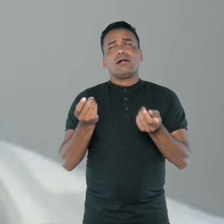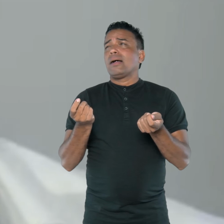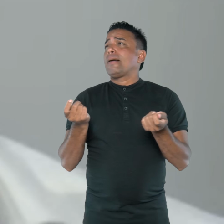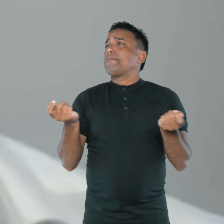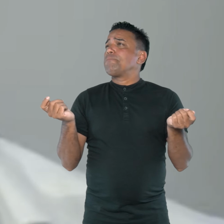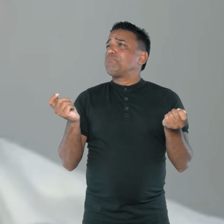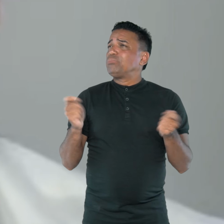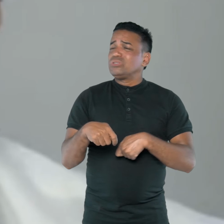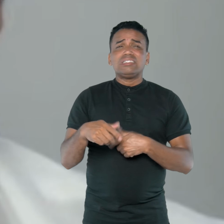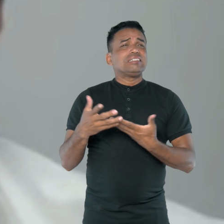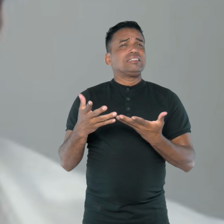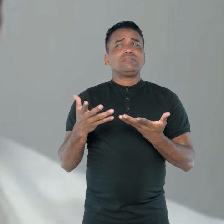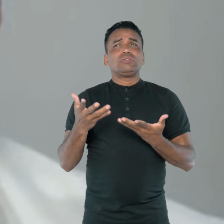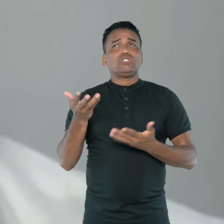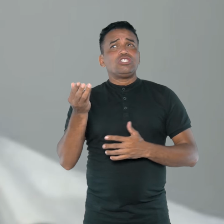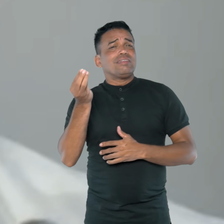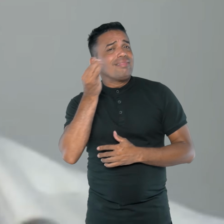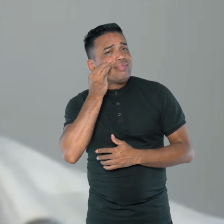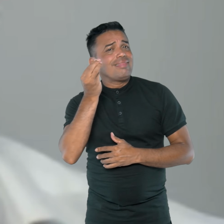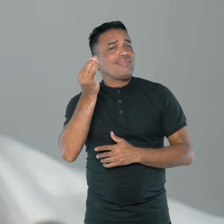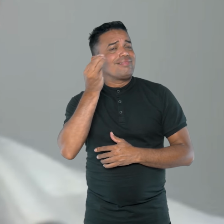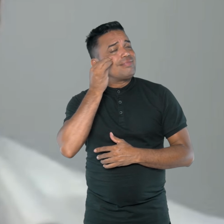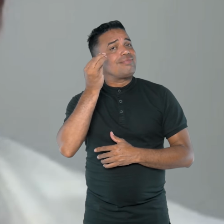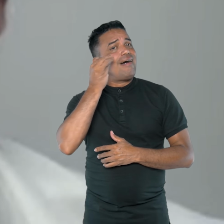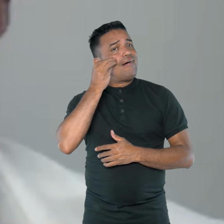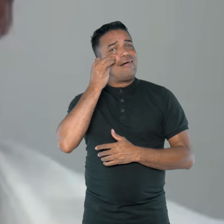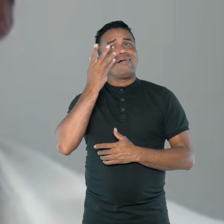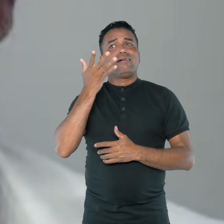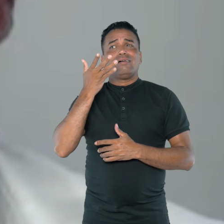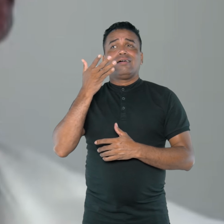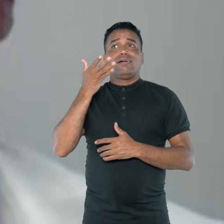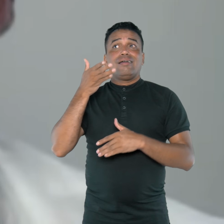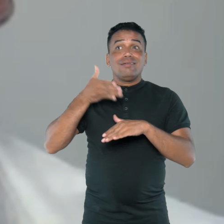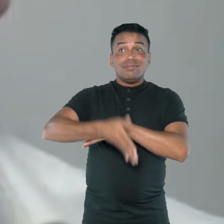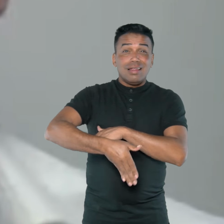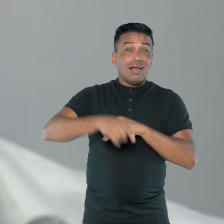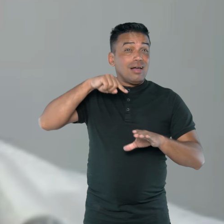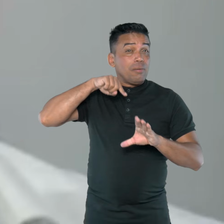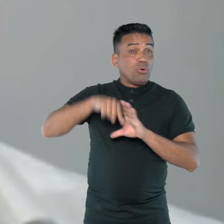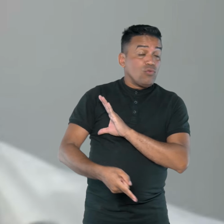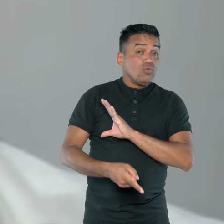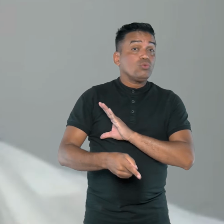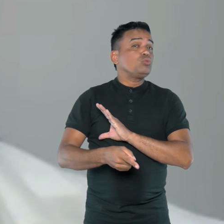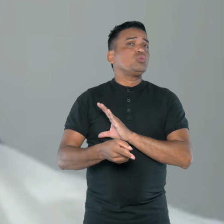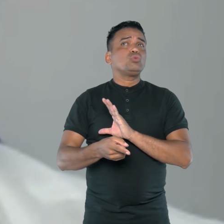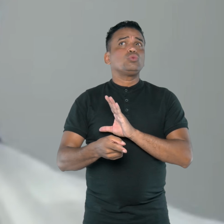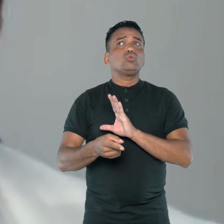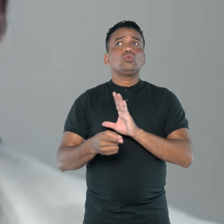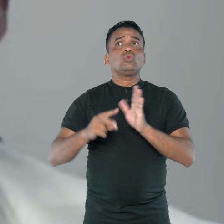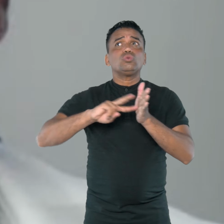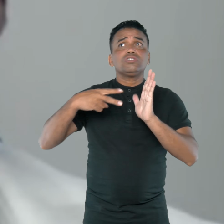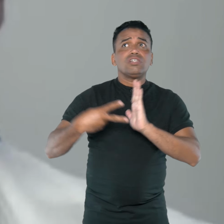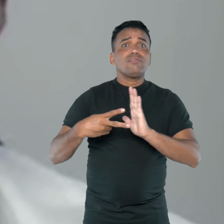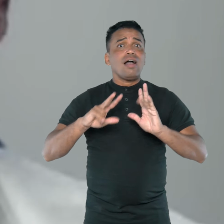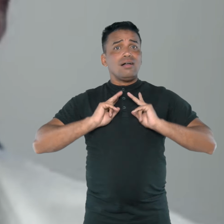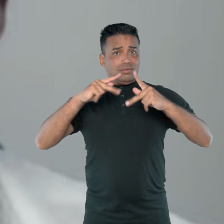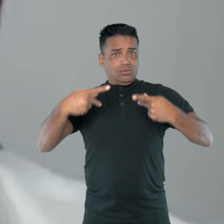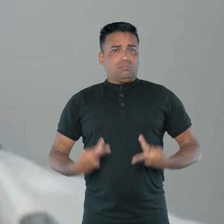de tentativas de atravessar essas armaduras, Porque eu acredito que com essas